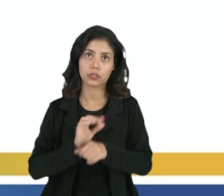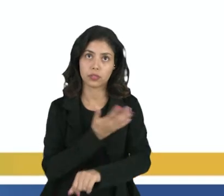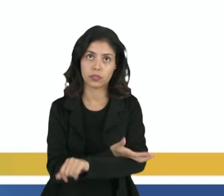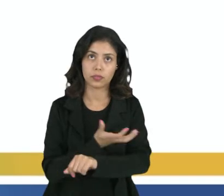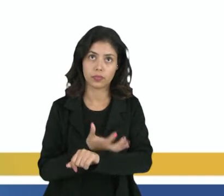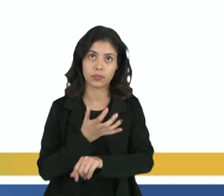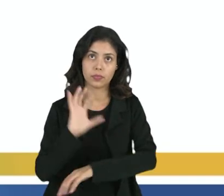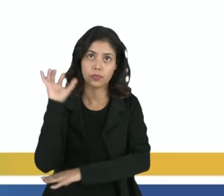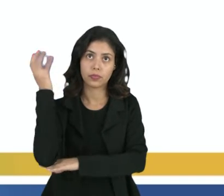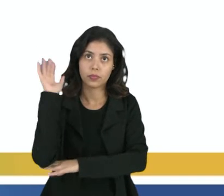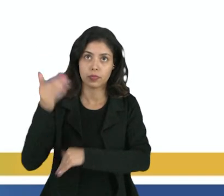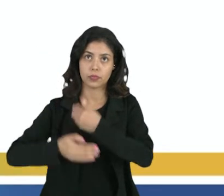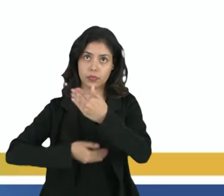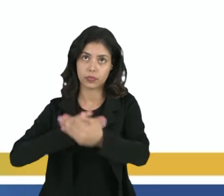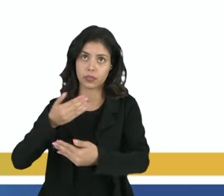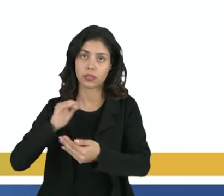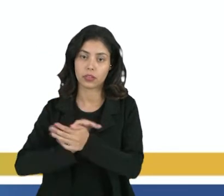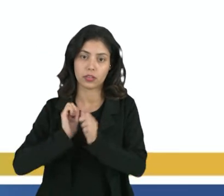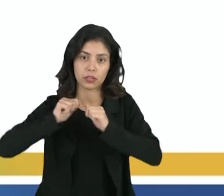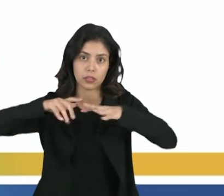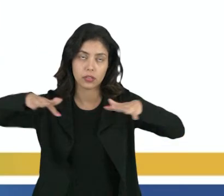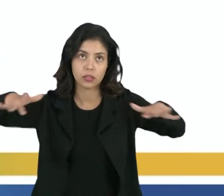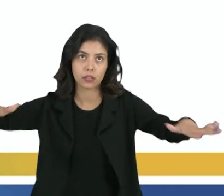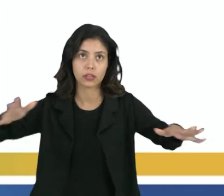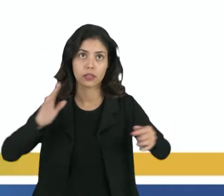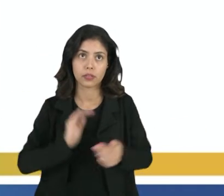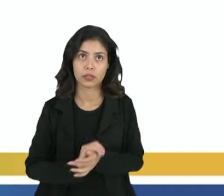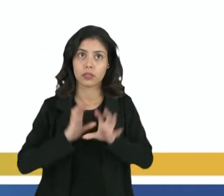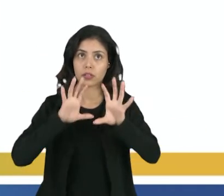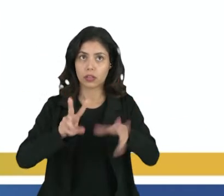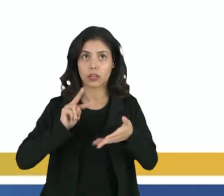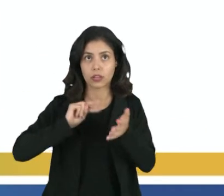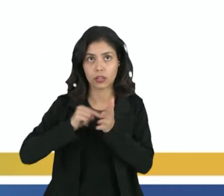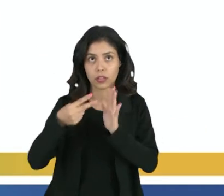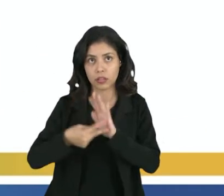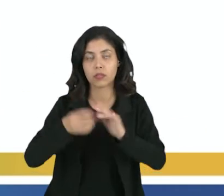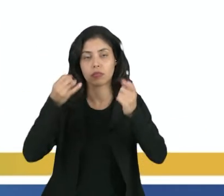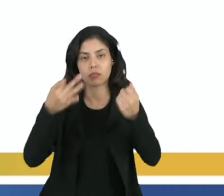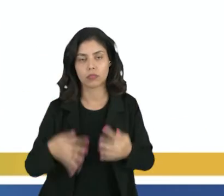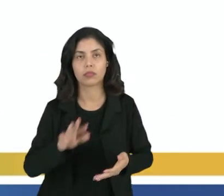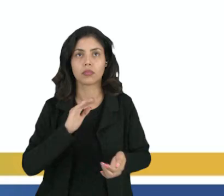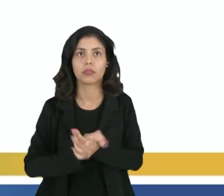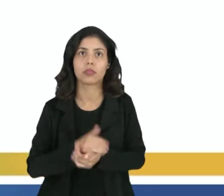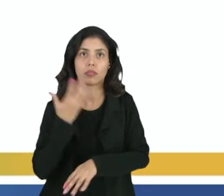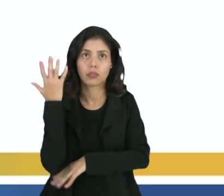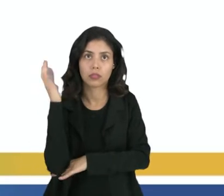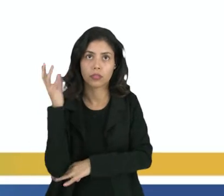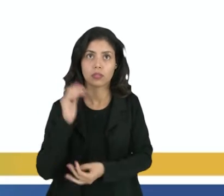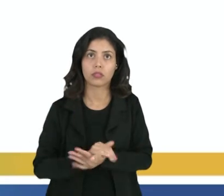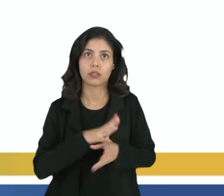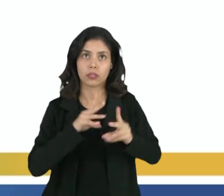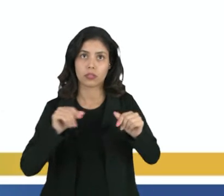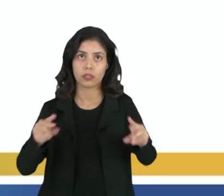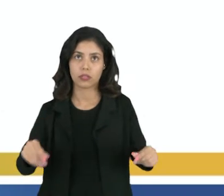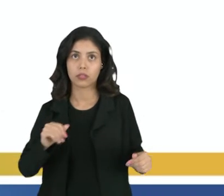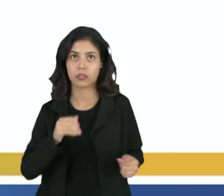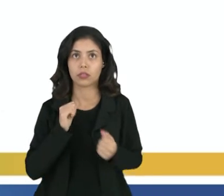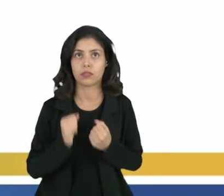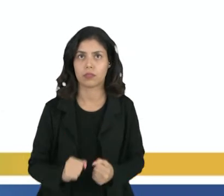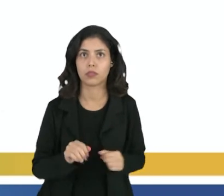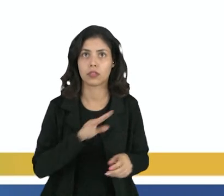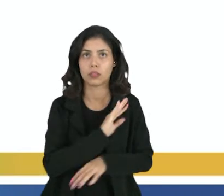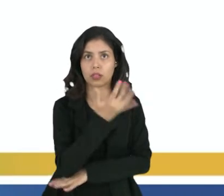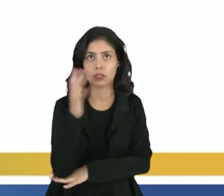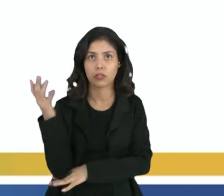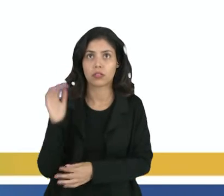umidade faz com que a vegetação arbórea desenvolva-se amplamente, assim justificando-se as matas de terra